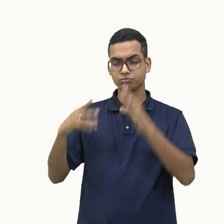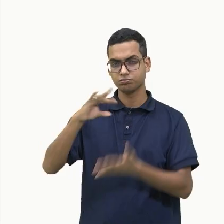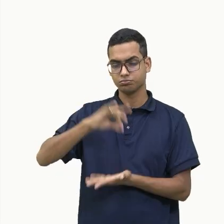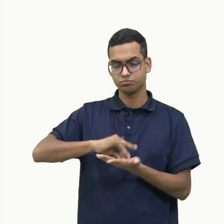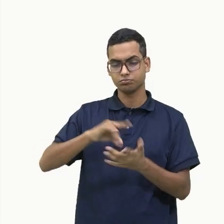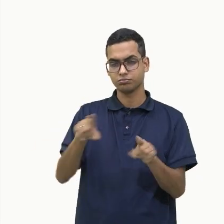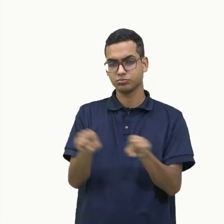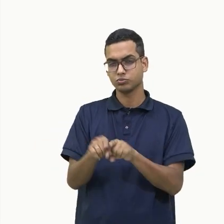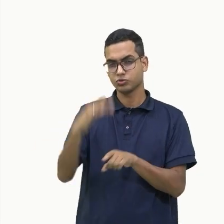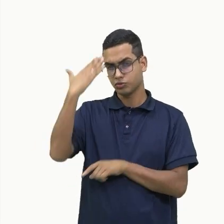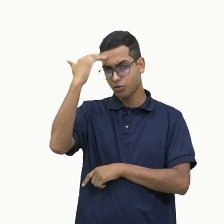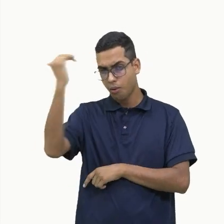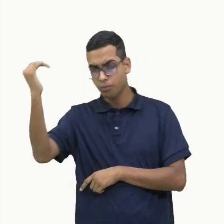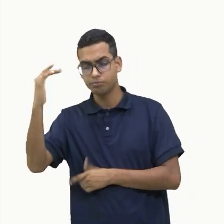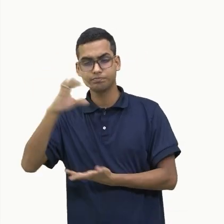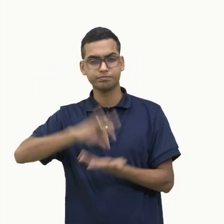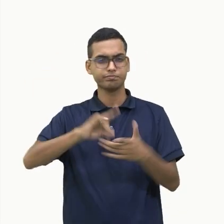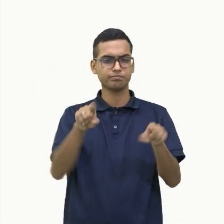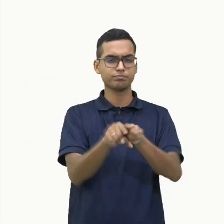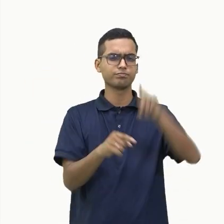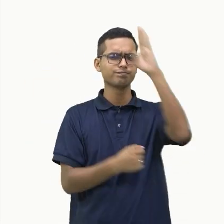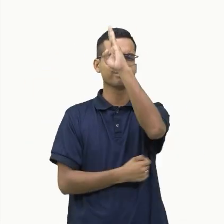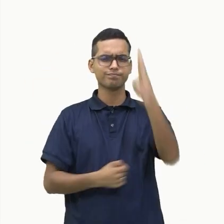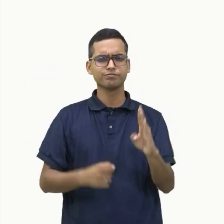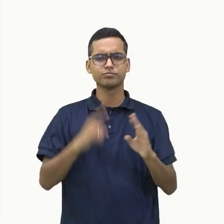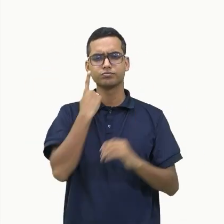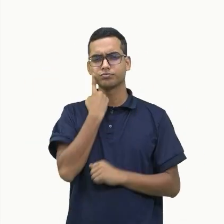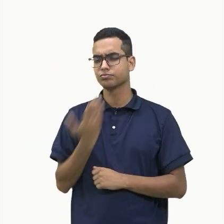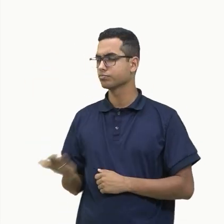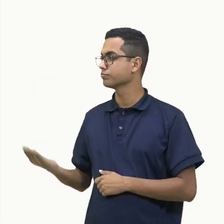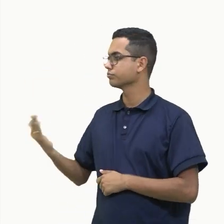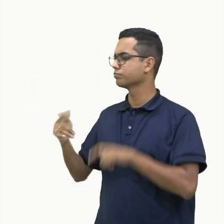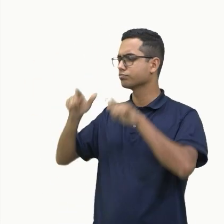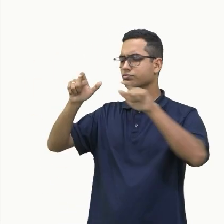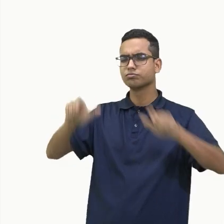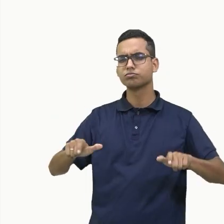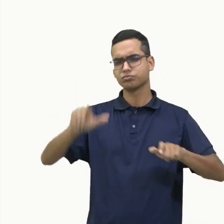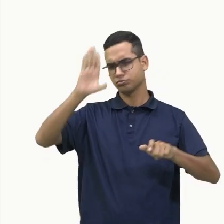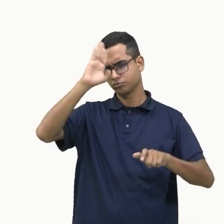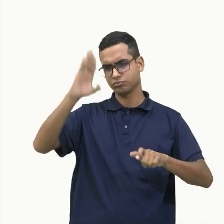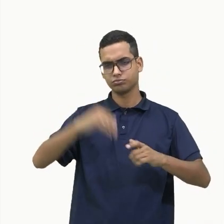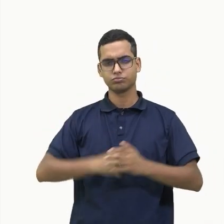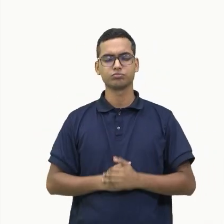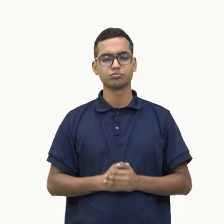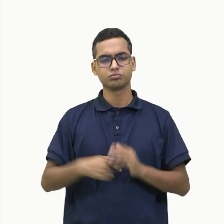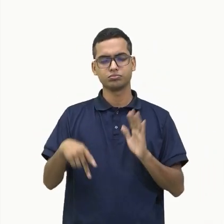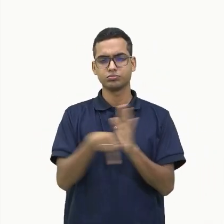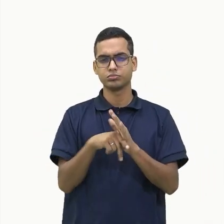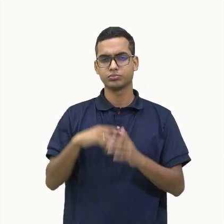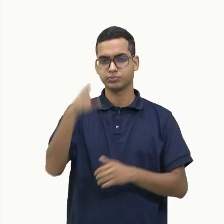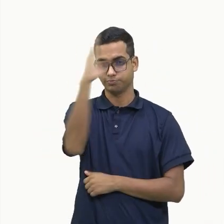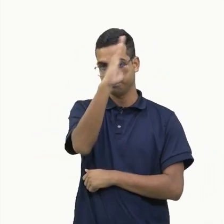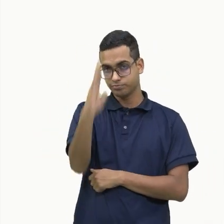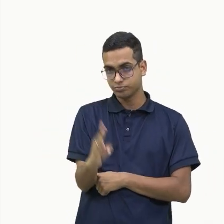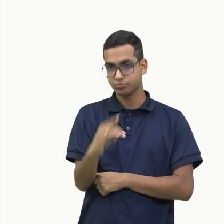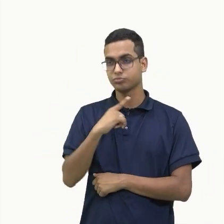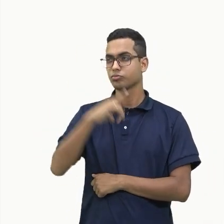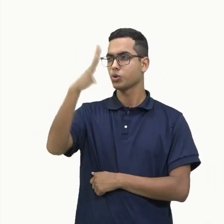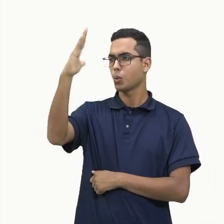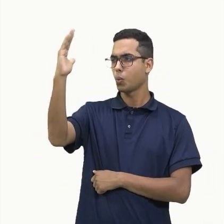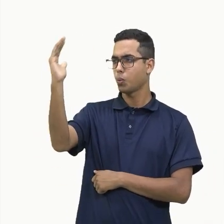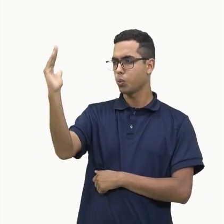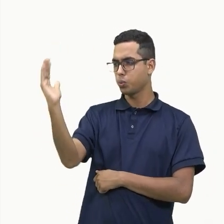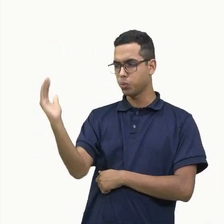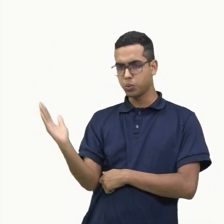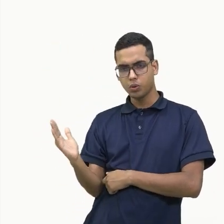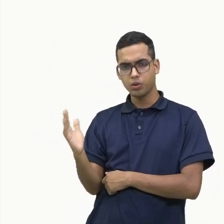no Brasil, nós podemos ver principalmente onde? Na área litorânea. Na Argentina também te